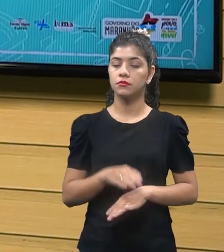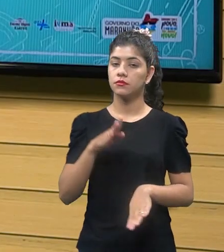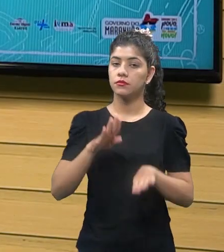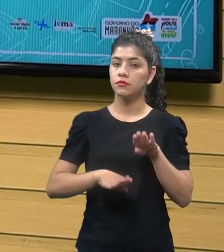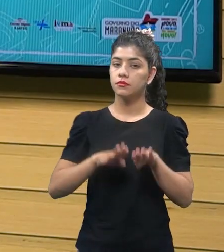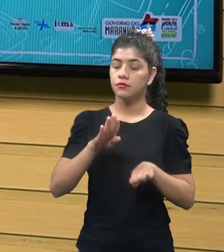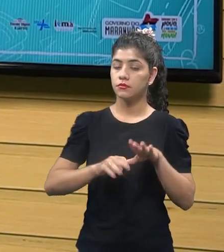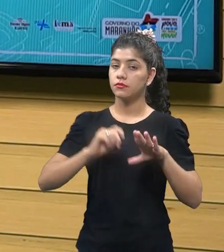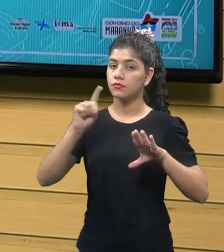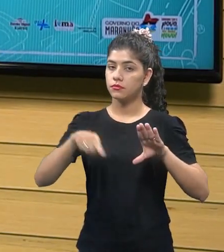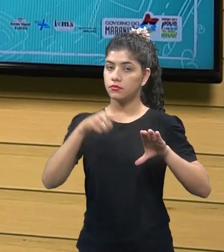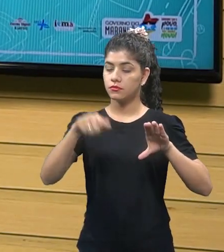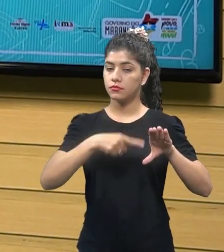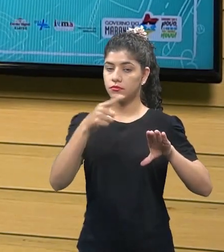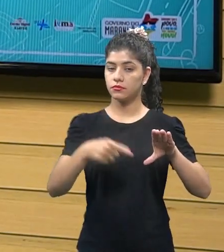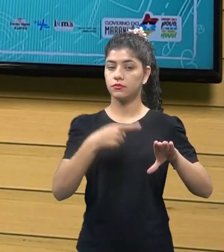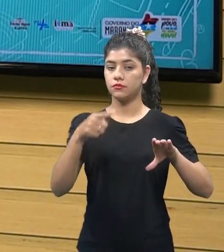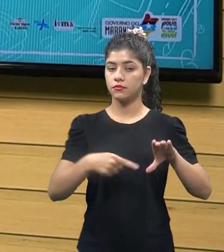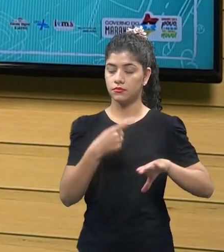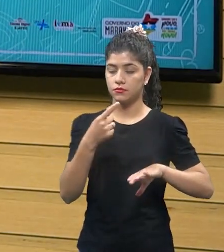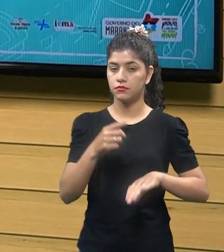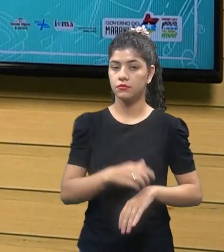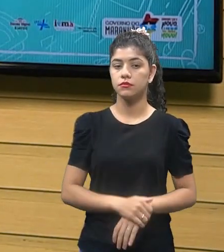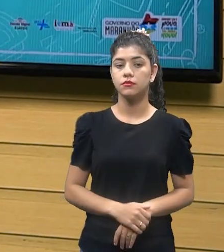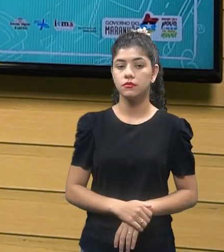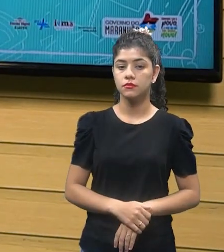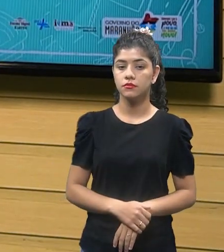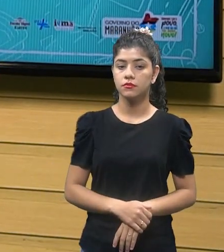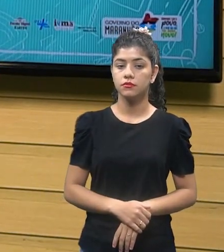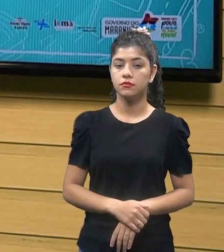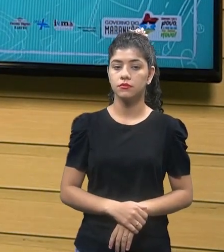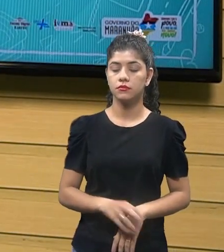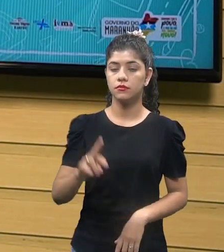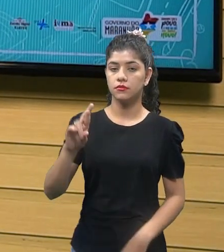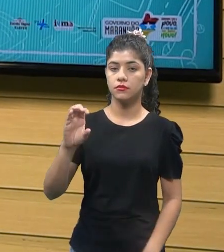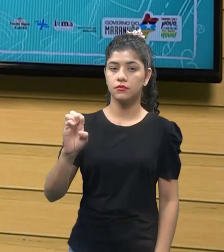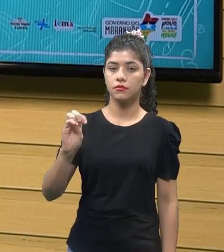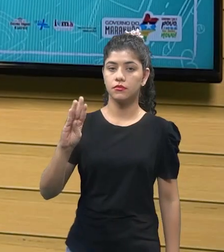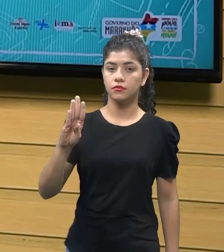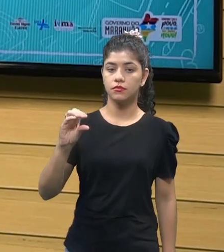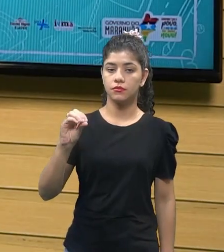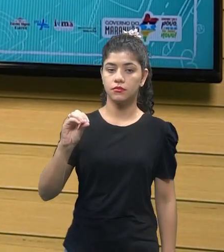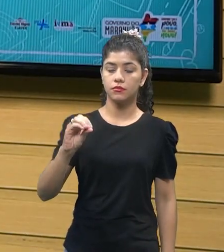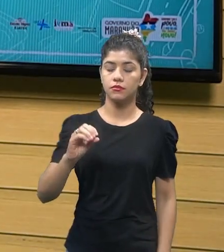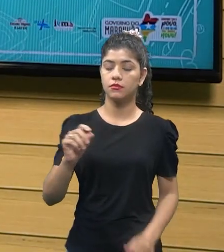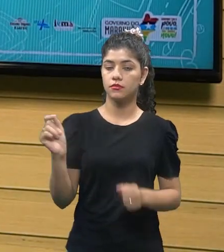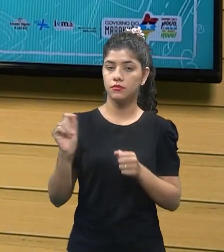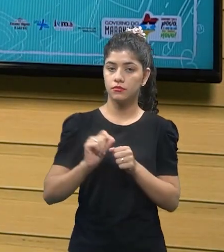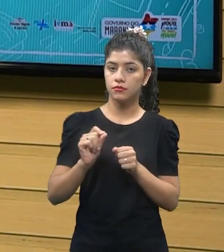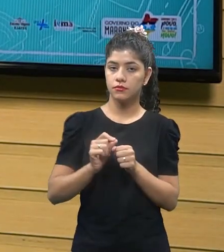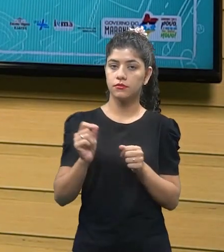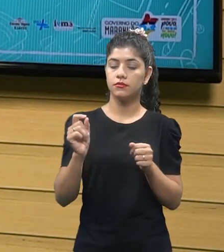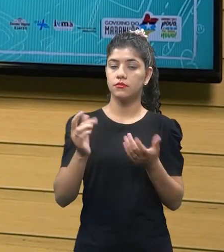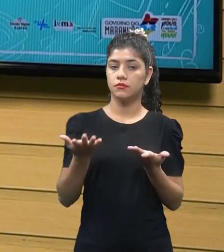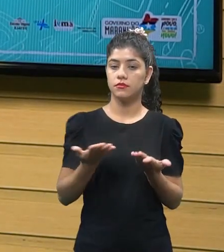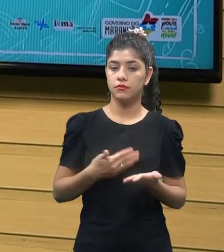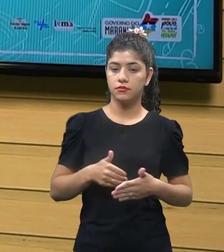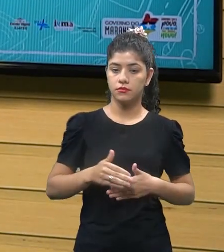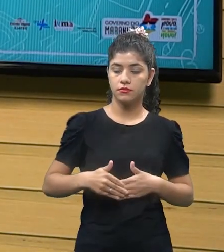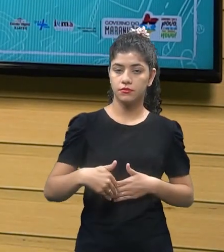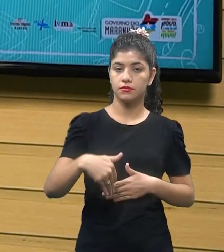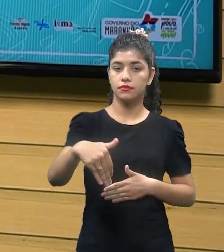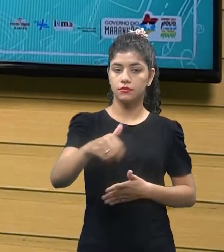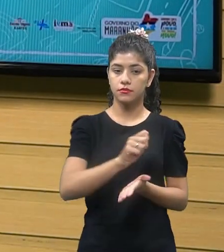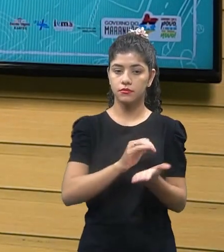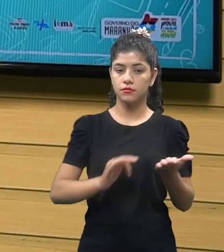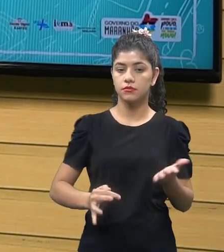dependendo da rotação do robô, determinada atividade a ser realizada.